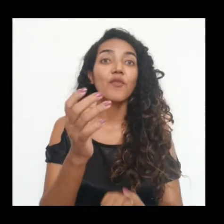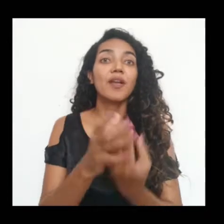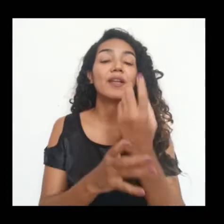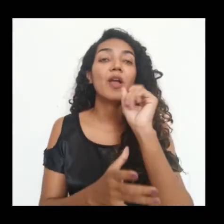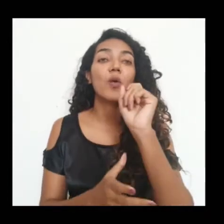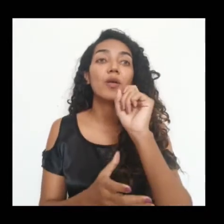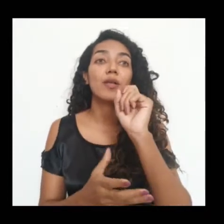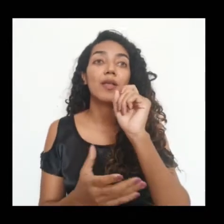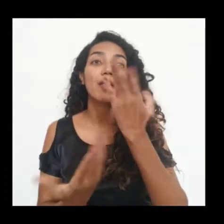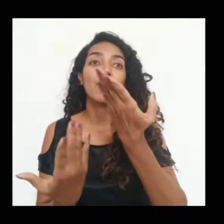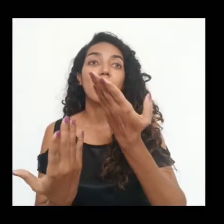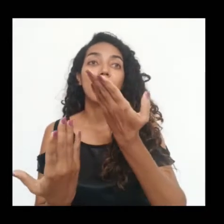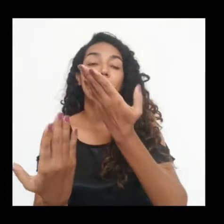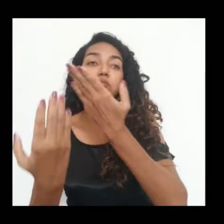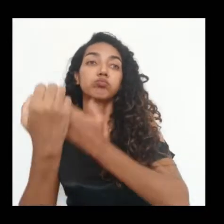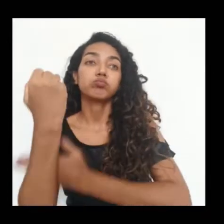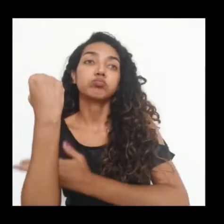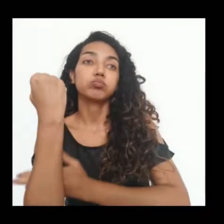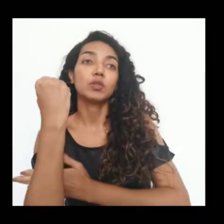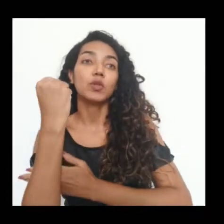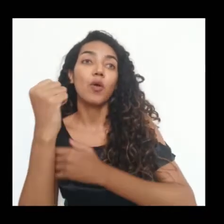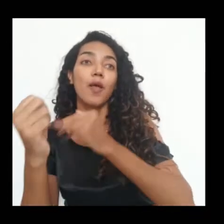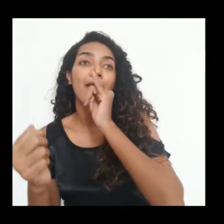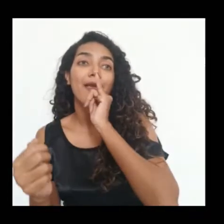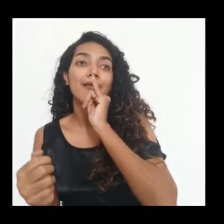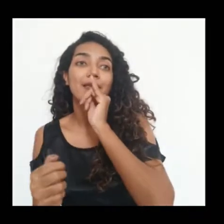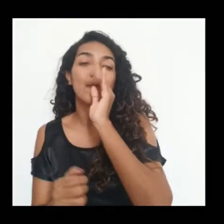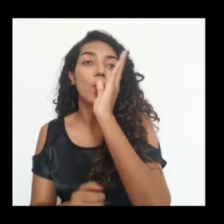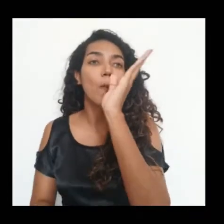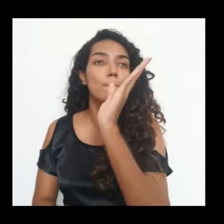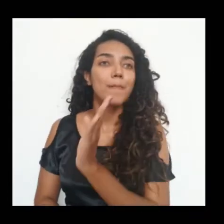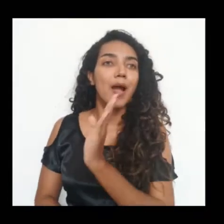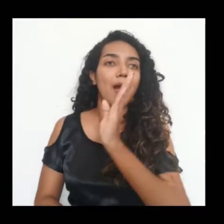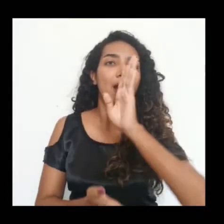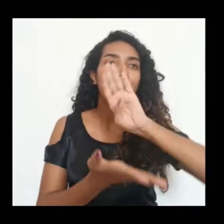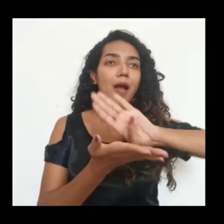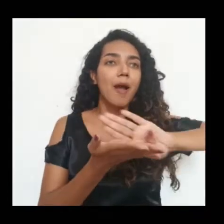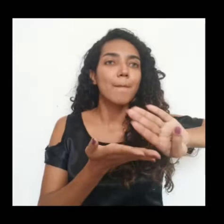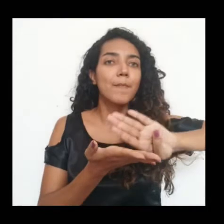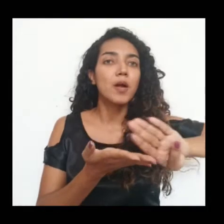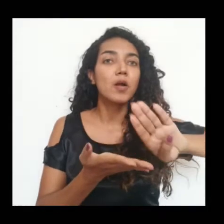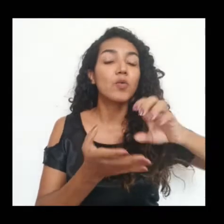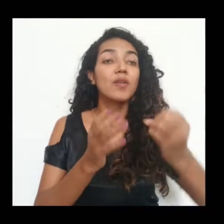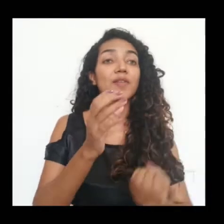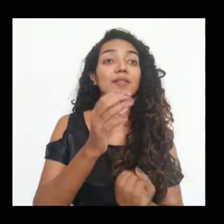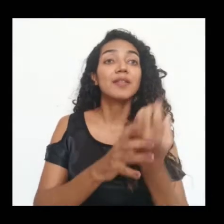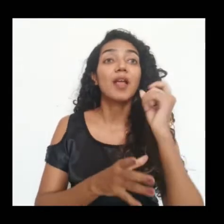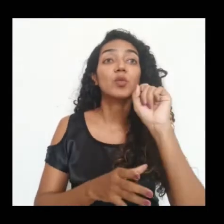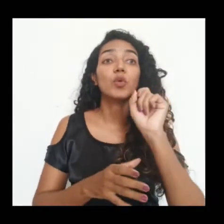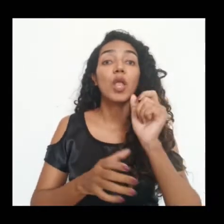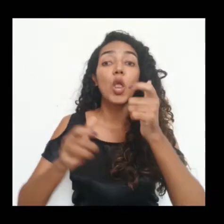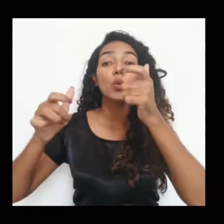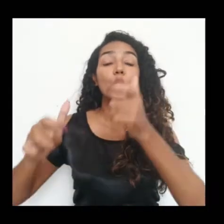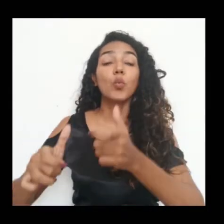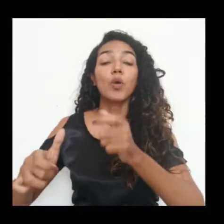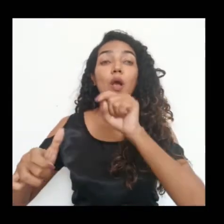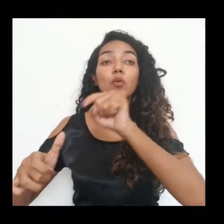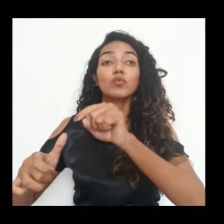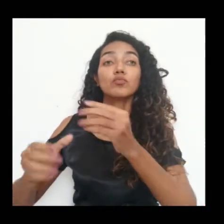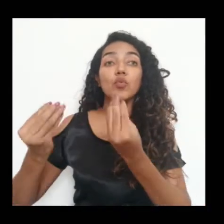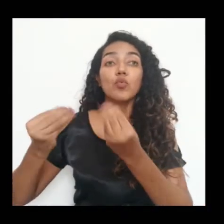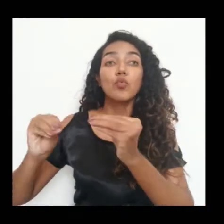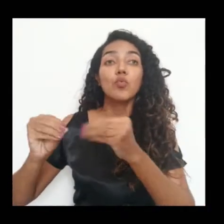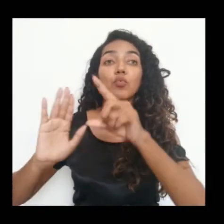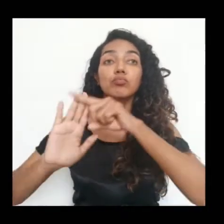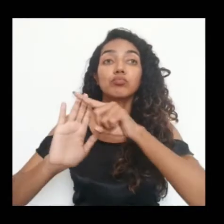exemplos/banco, que vai ser gerado dentro do local onde você definiu aquele projeto. Neste caso aqui,